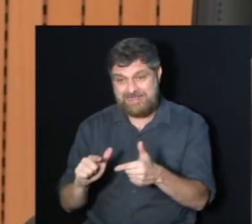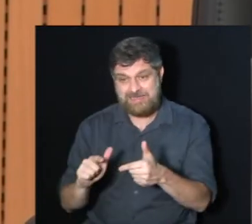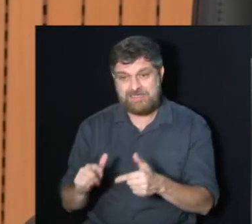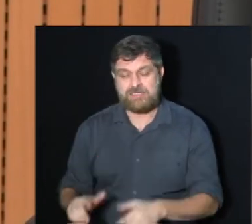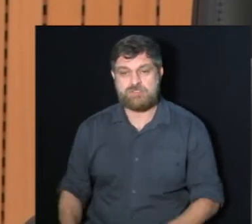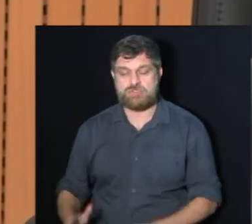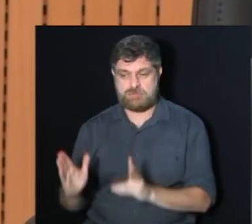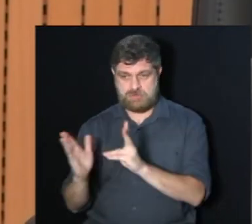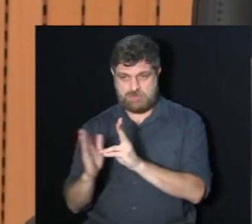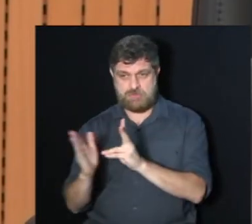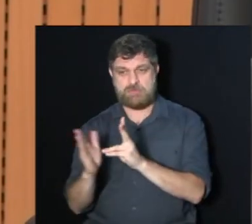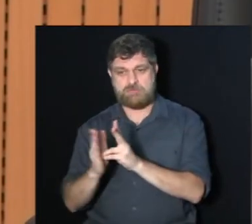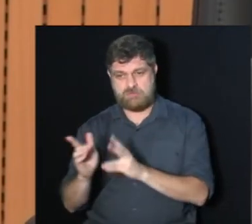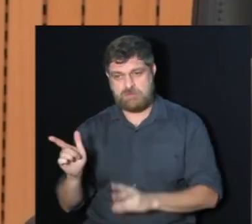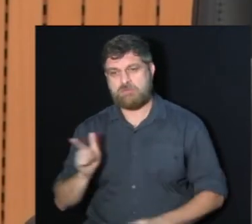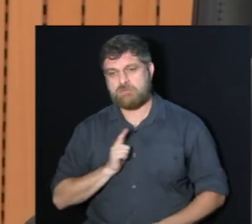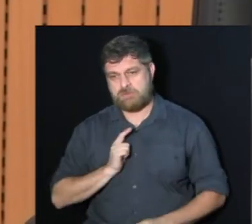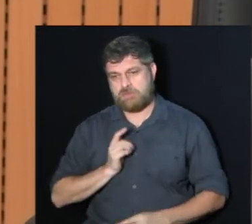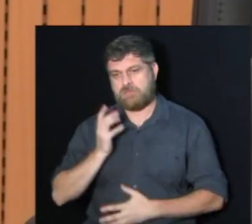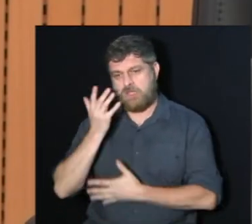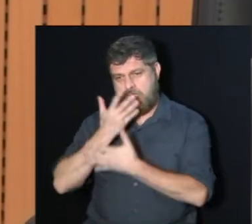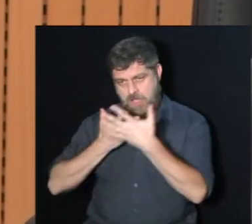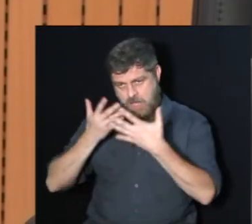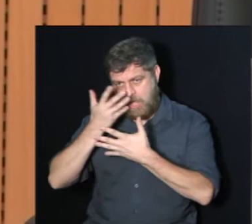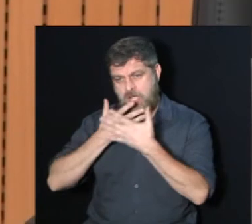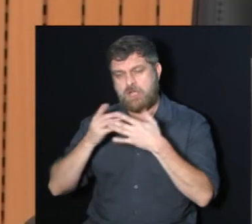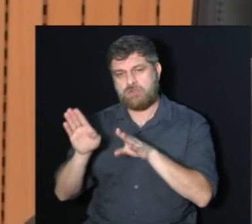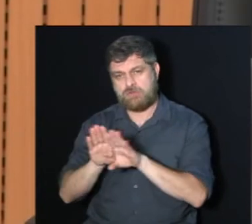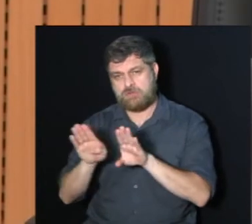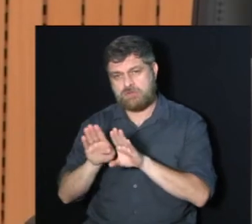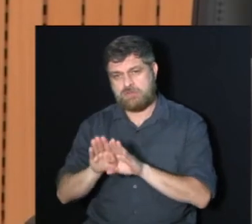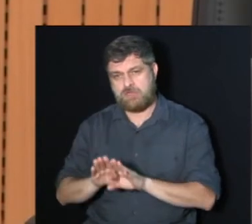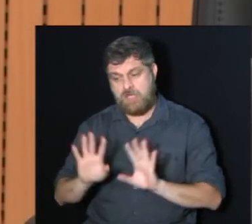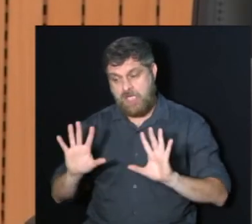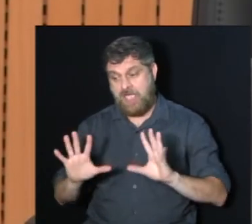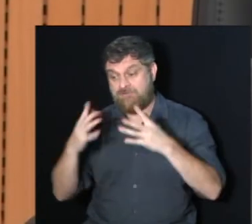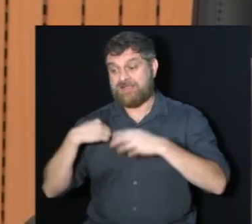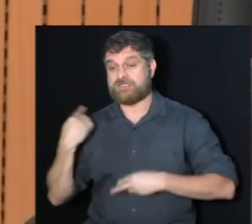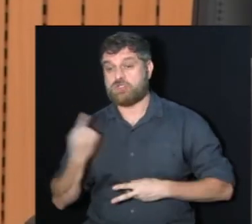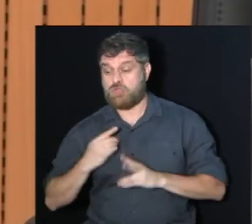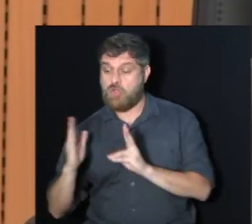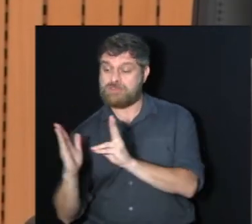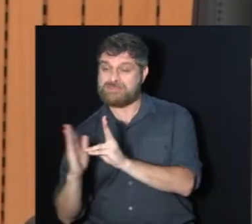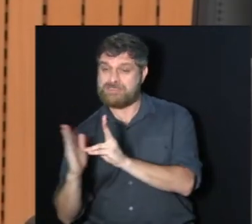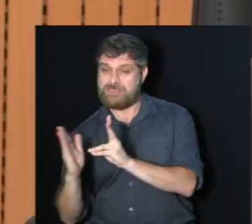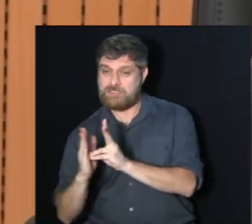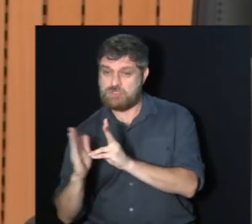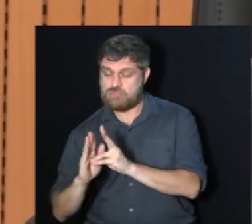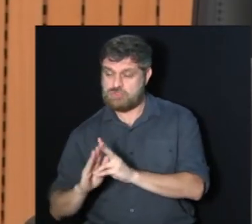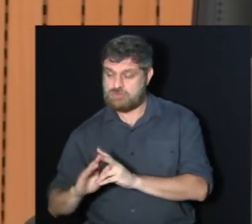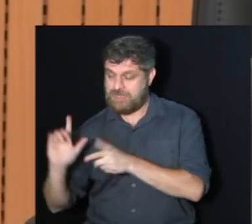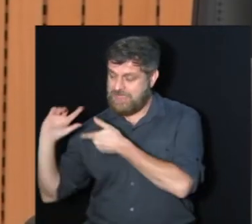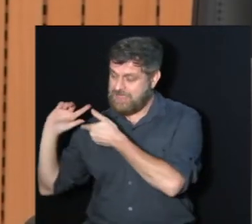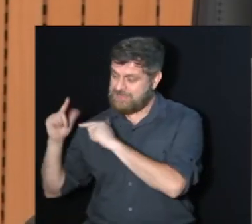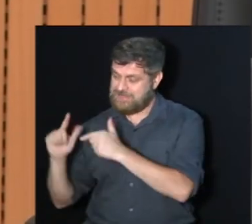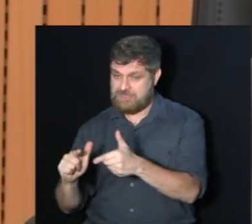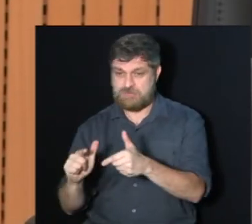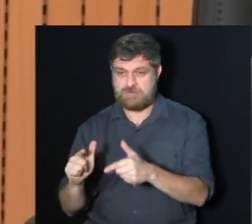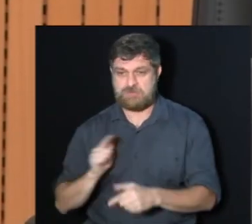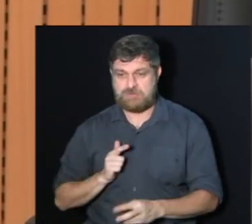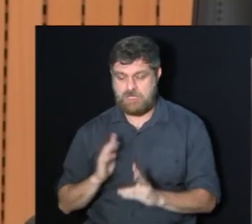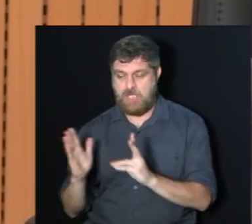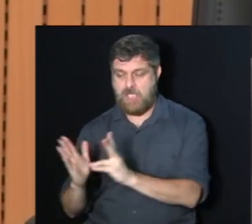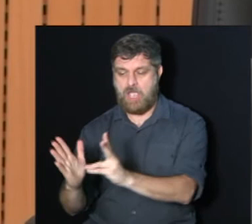coral, a apresentação. Então, isso é uma festa que a gente tem. Mas, falando de algumas